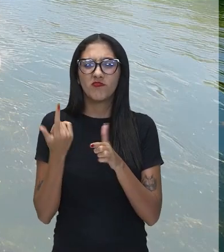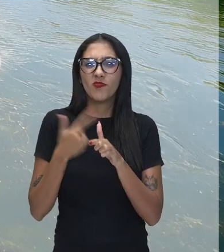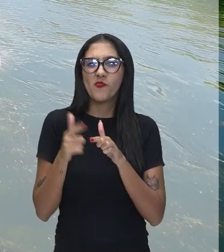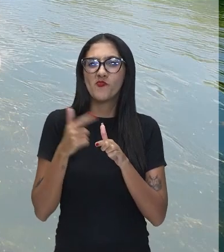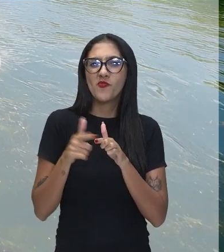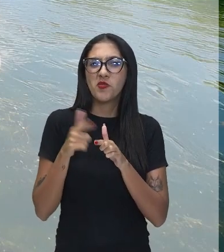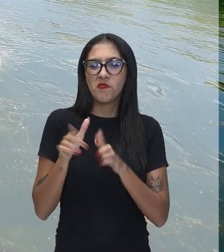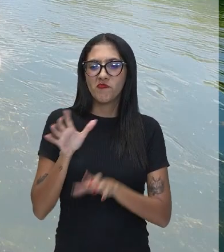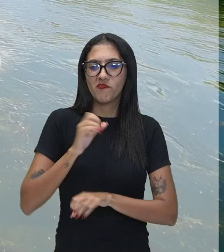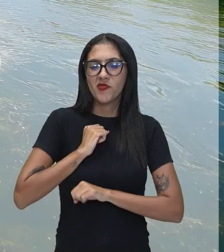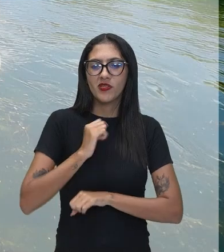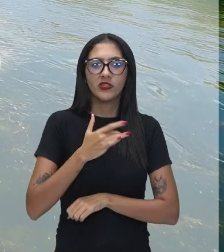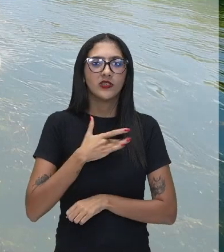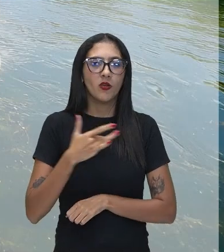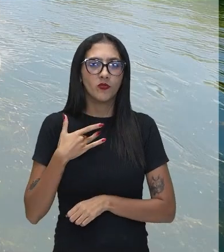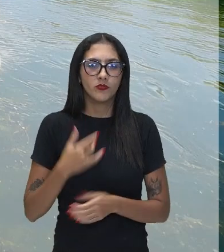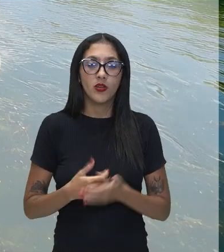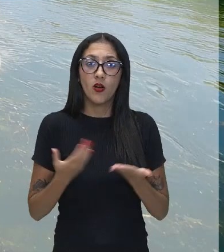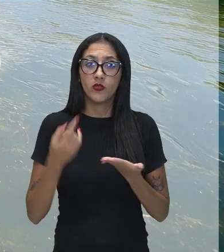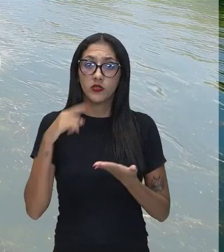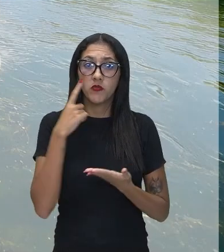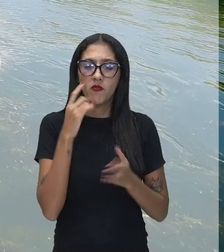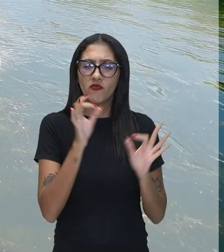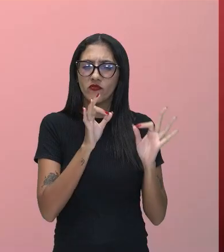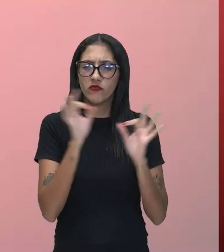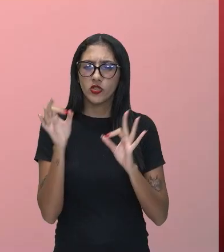saúde. Observem, assistam aí esse vídeo.